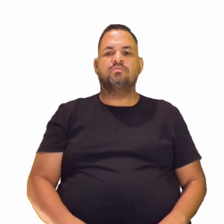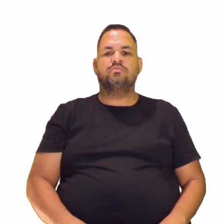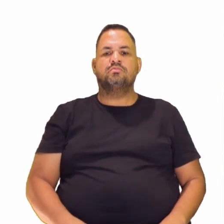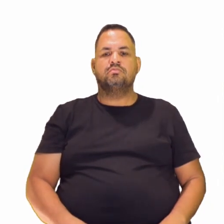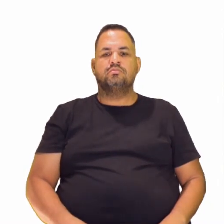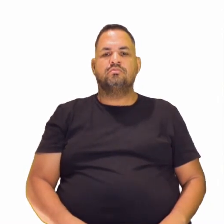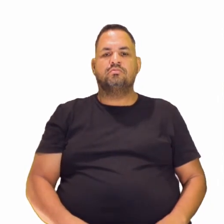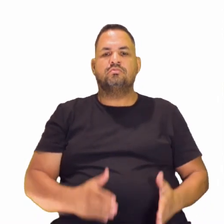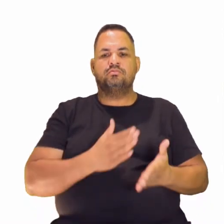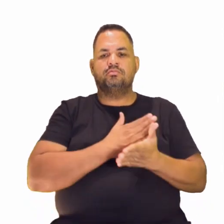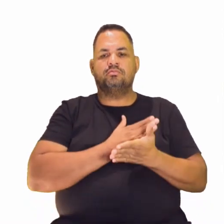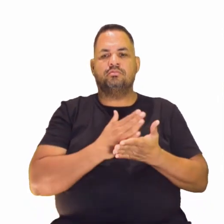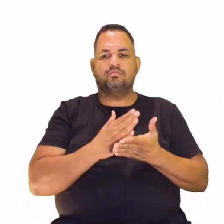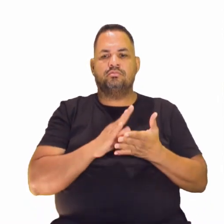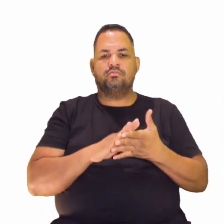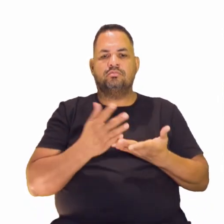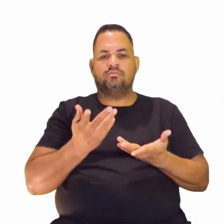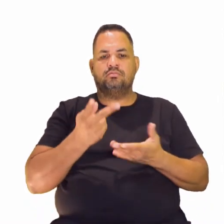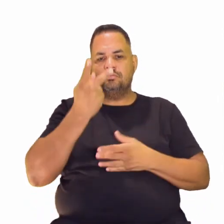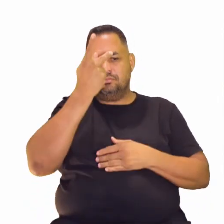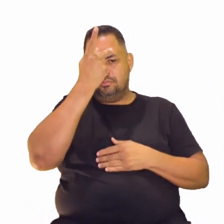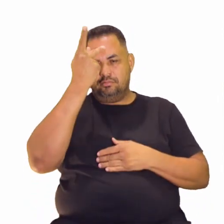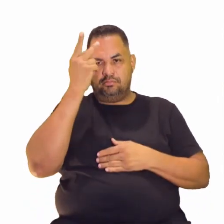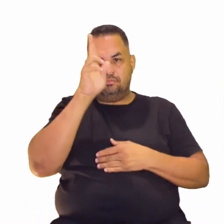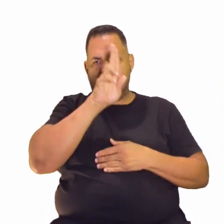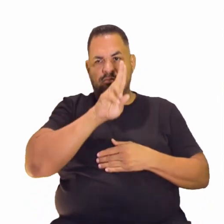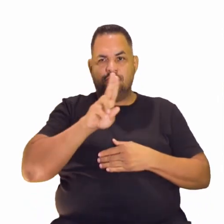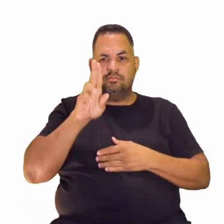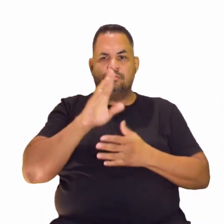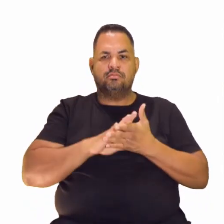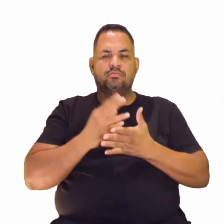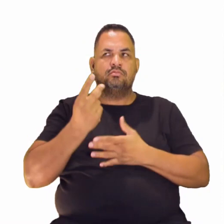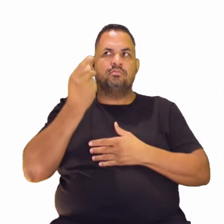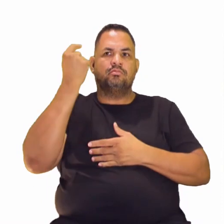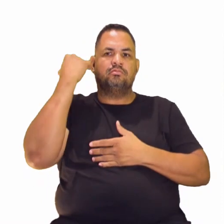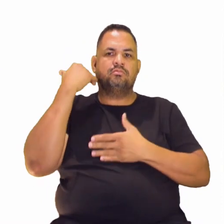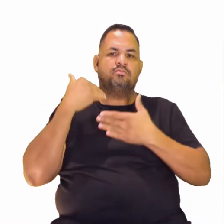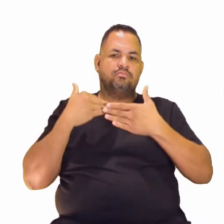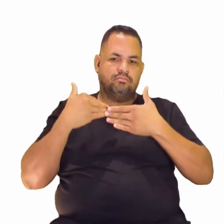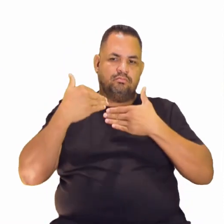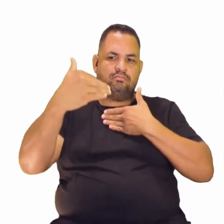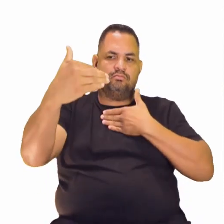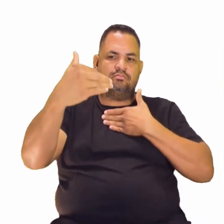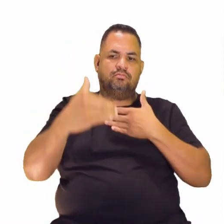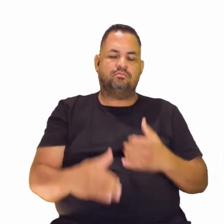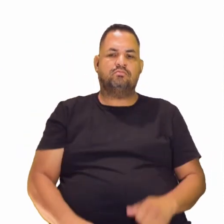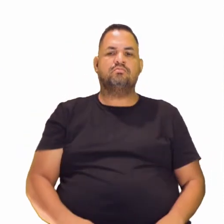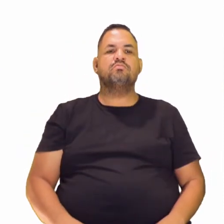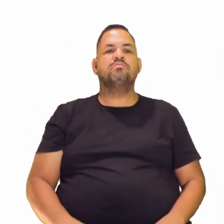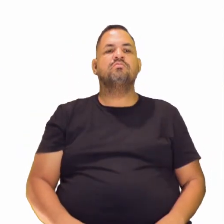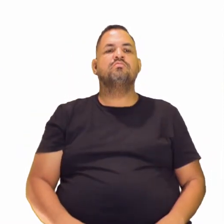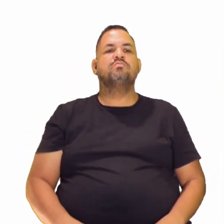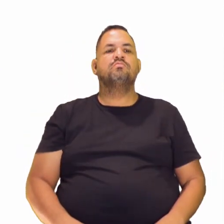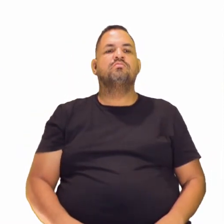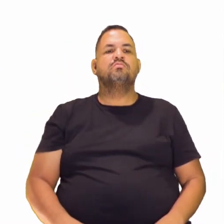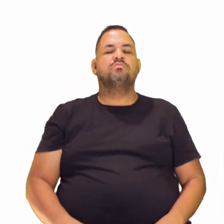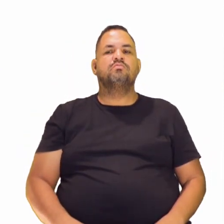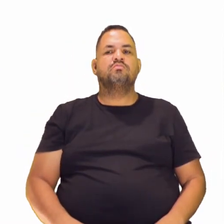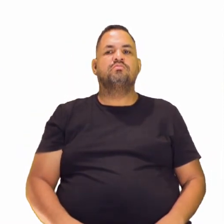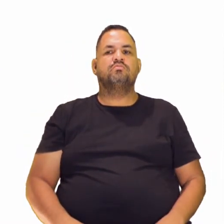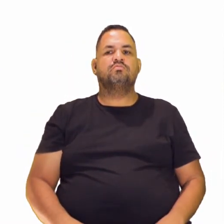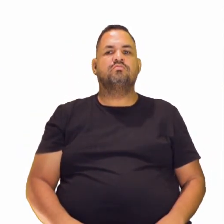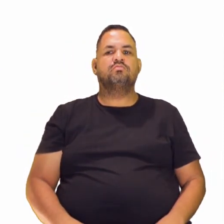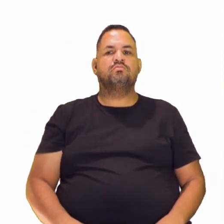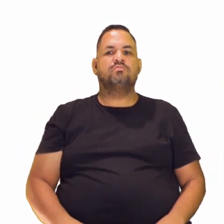o recomeço, né? As pessoas que usam o passado para seguir em frente. Tá? Então, é